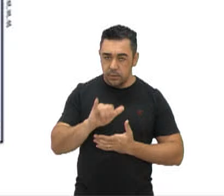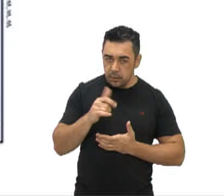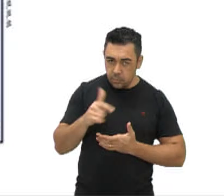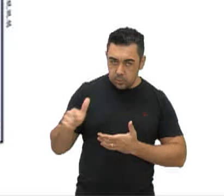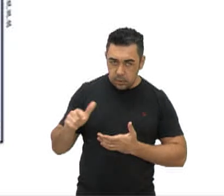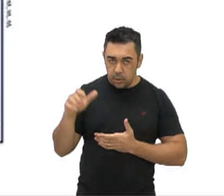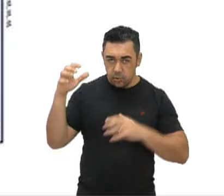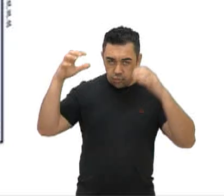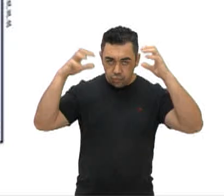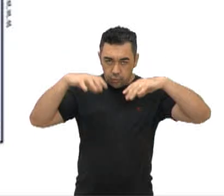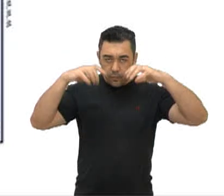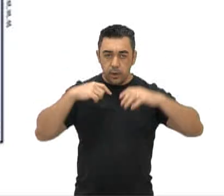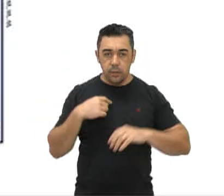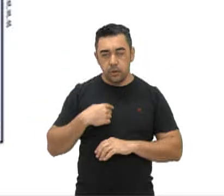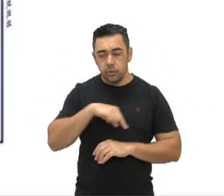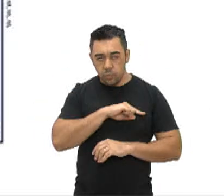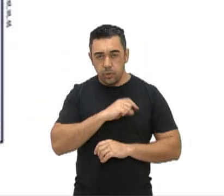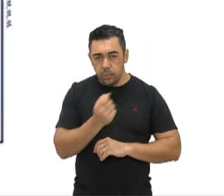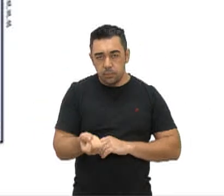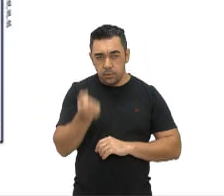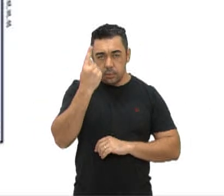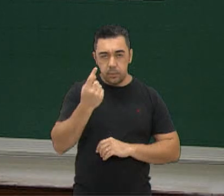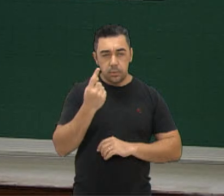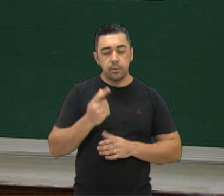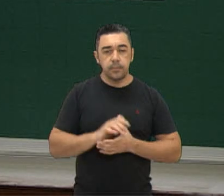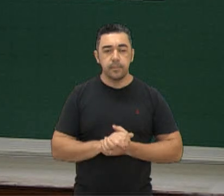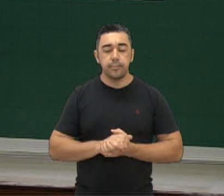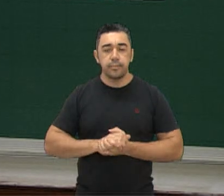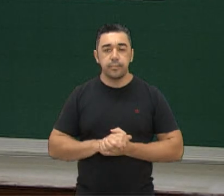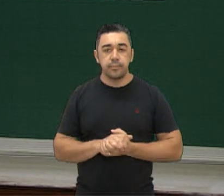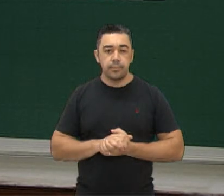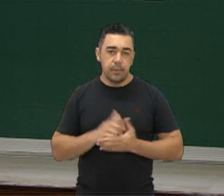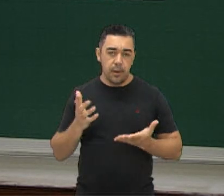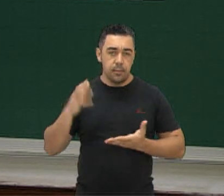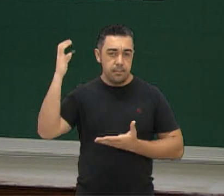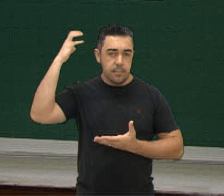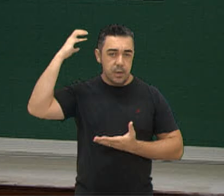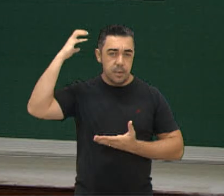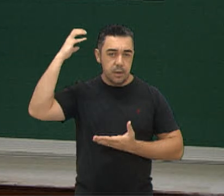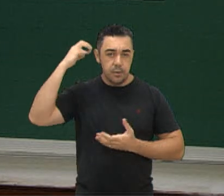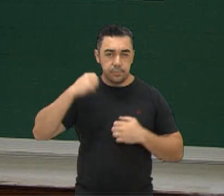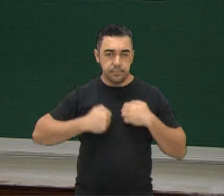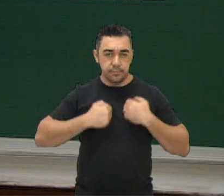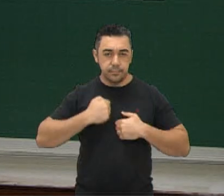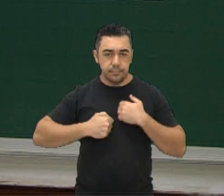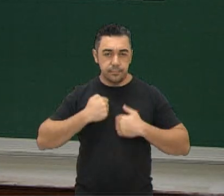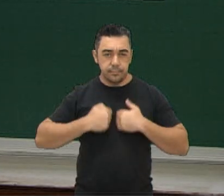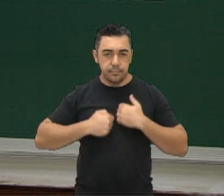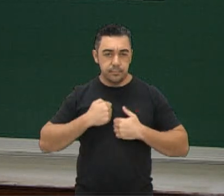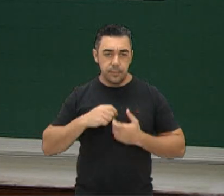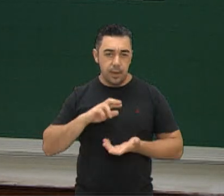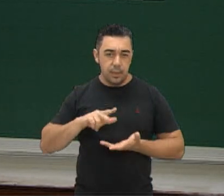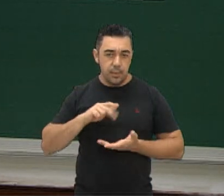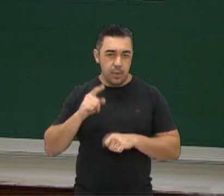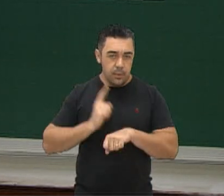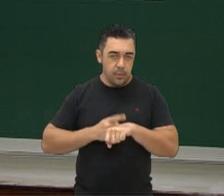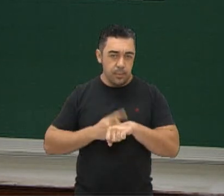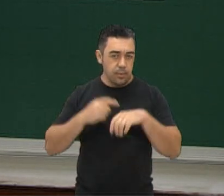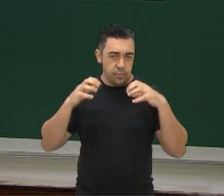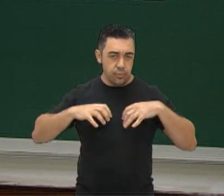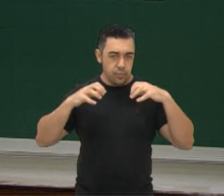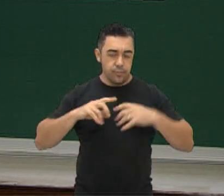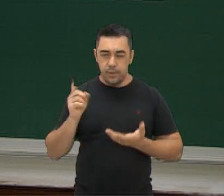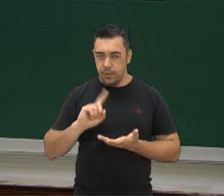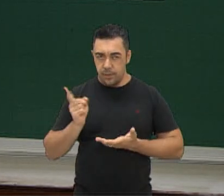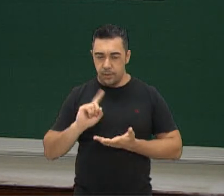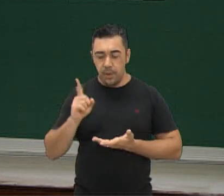lá inventamos, ou seja, se não tem chuva, a gente inventa, né? No último quadrinho a gente descobre que, na verdade, ele não estava num momento chuvoso, ele